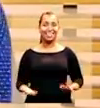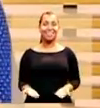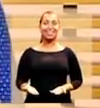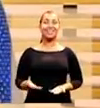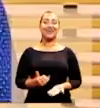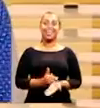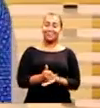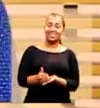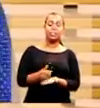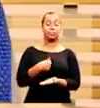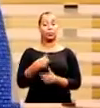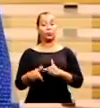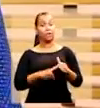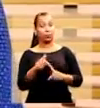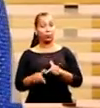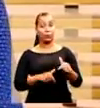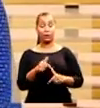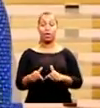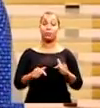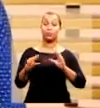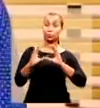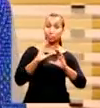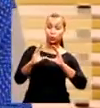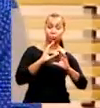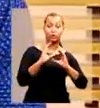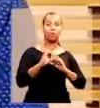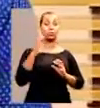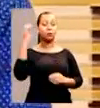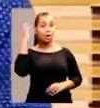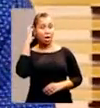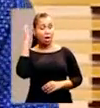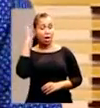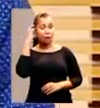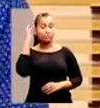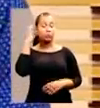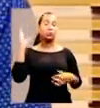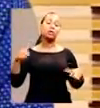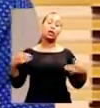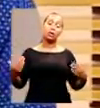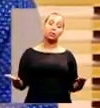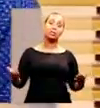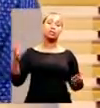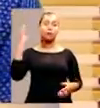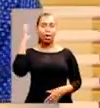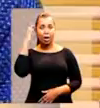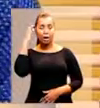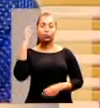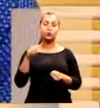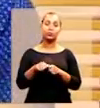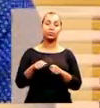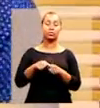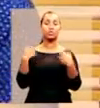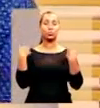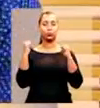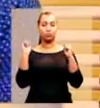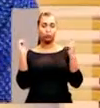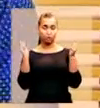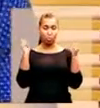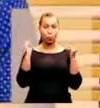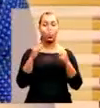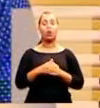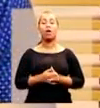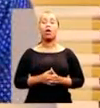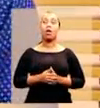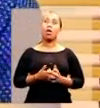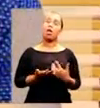Assim, a princípio eu trabalhava no meio de comunicação, trabalhava em rádio e aí na rádio eu fui fazer um show. Aí